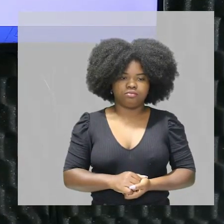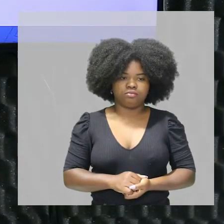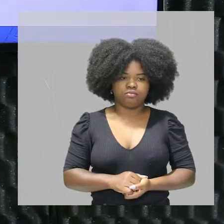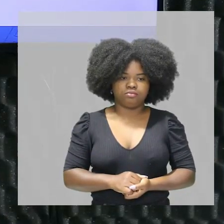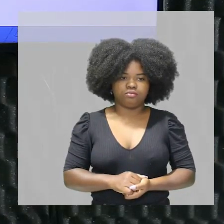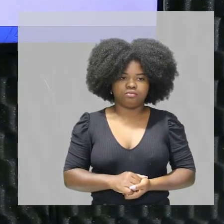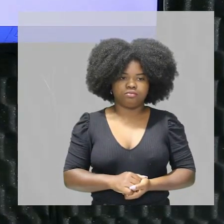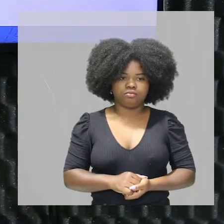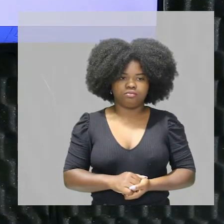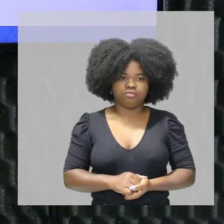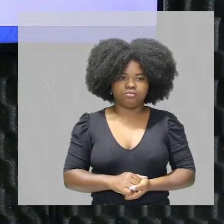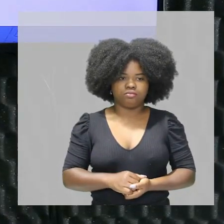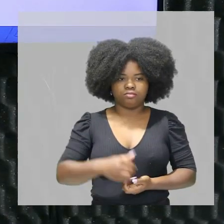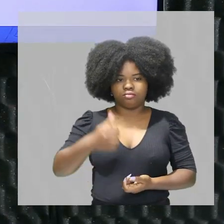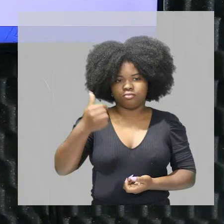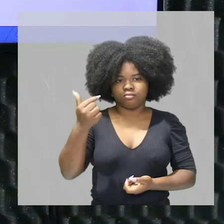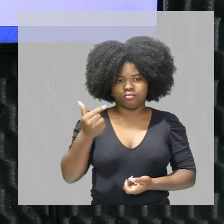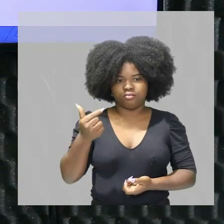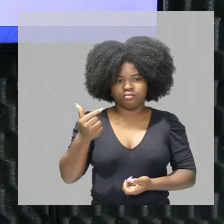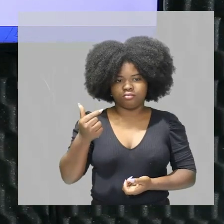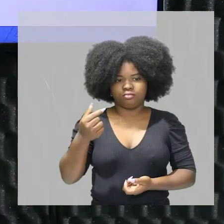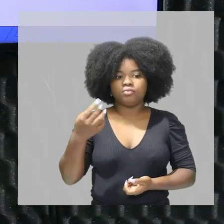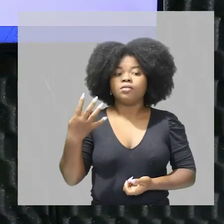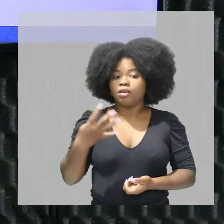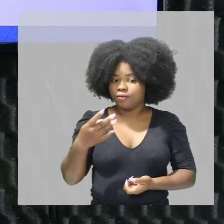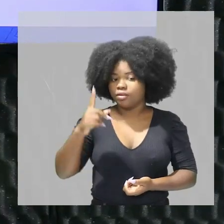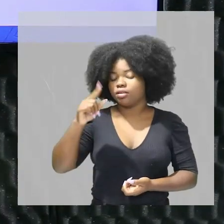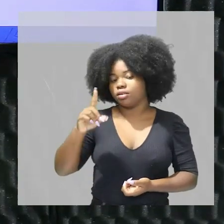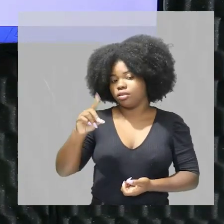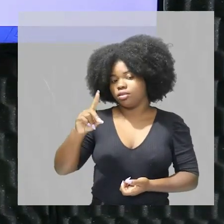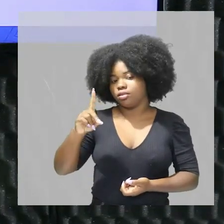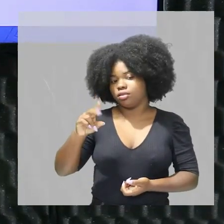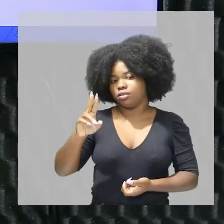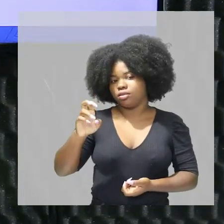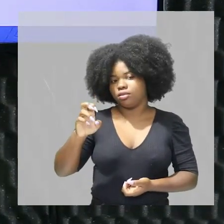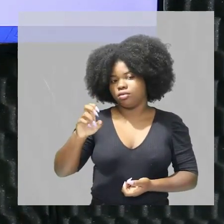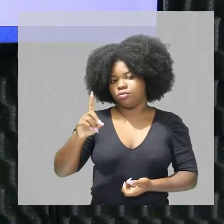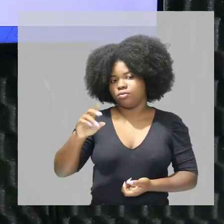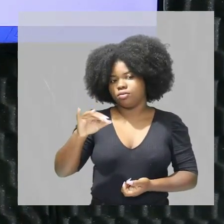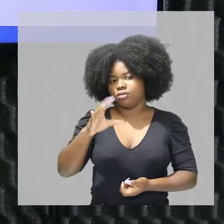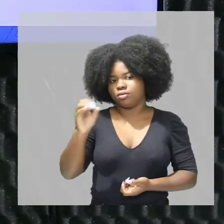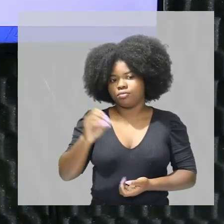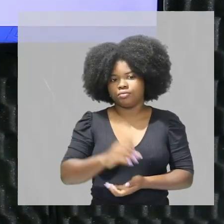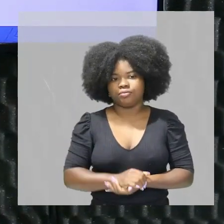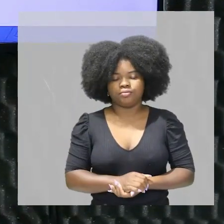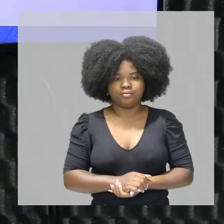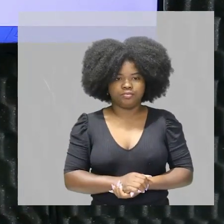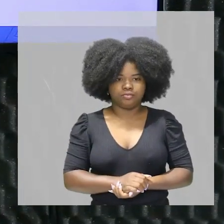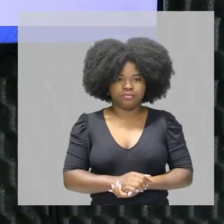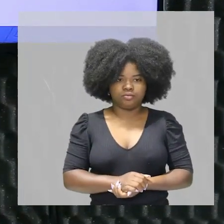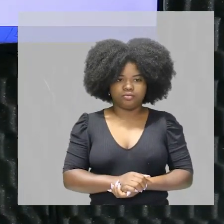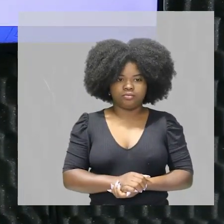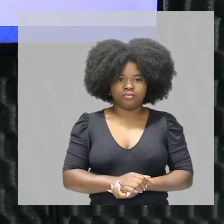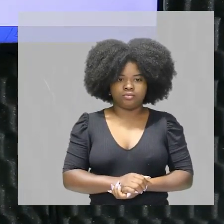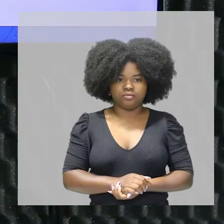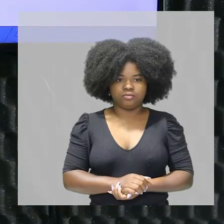sua perfeição a morte a fim da vida quatro é uma dedução então não dá certo